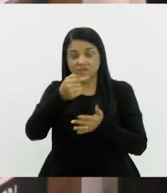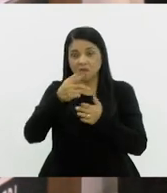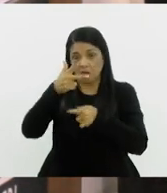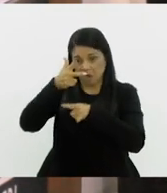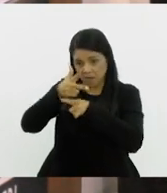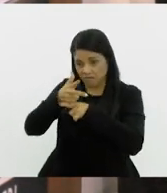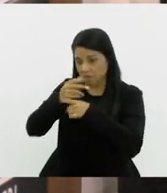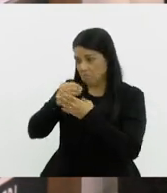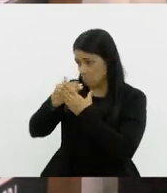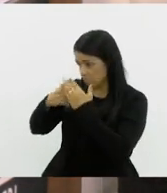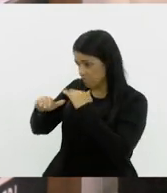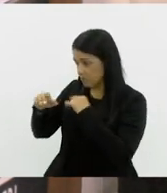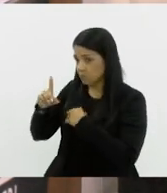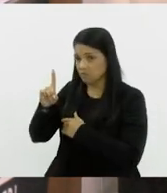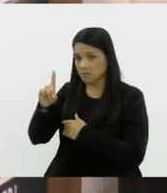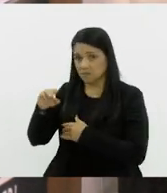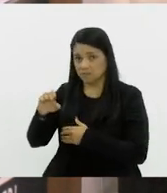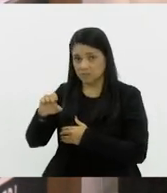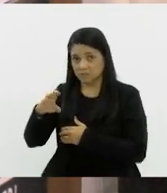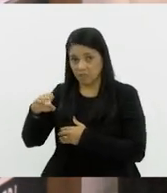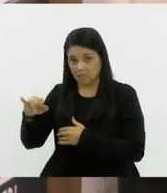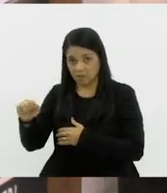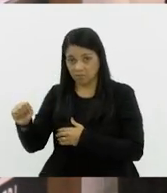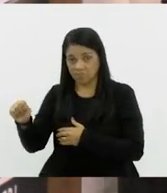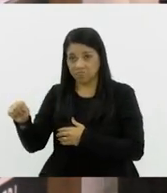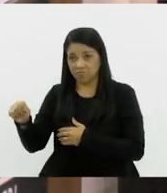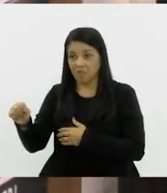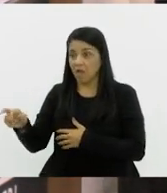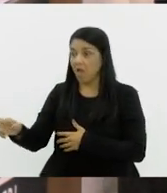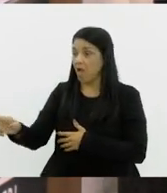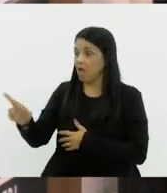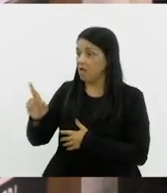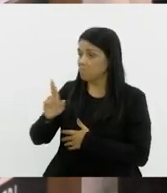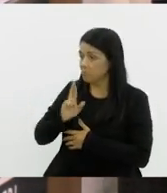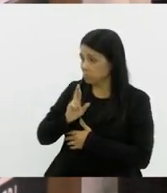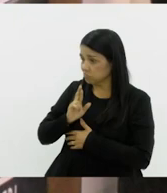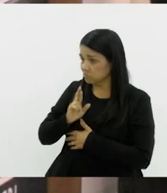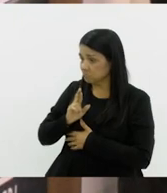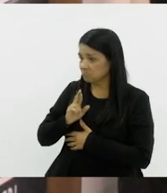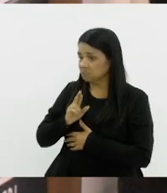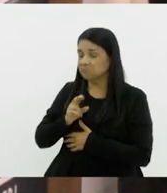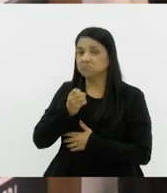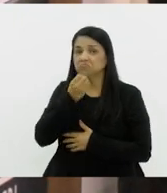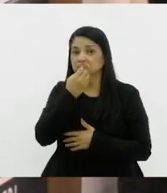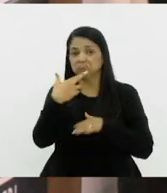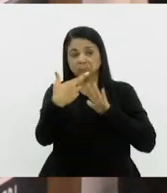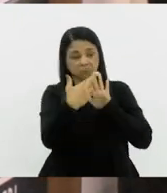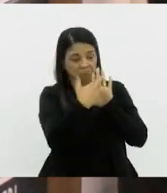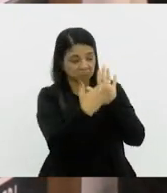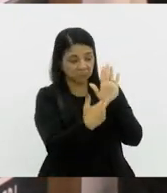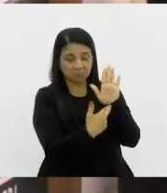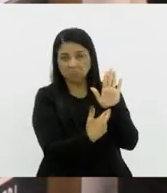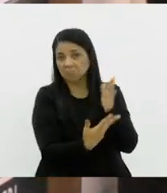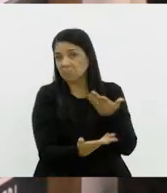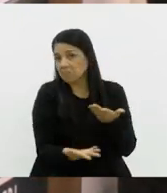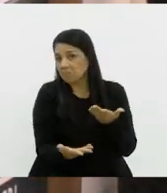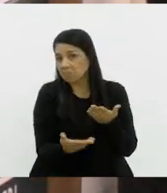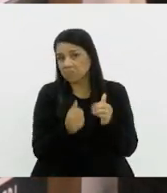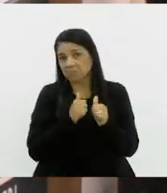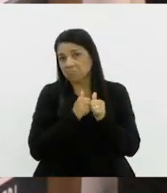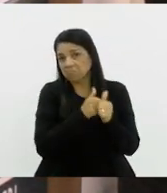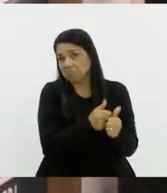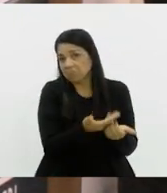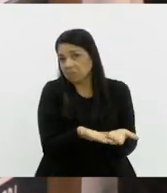DCEA, um barulho terrível. A resposta que eu tive: está tudo na legalidade. Então,